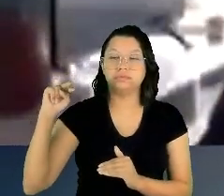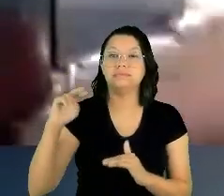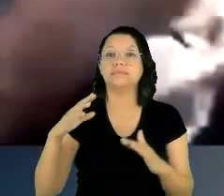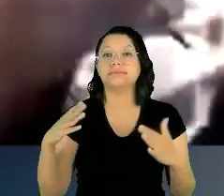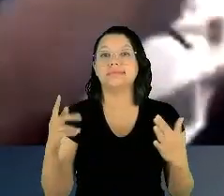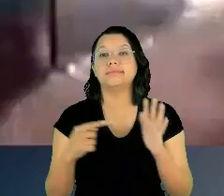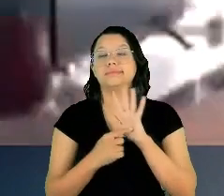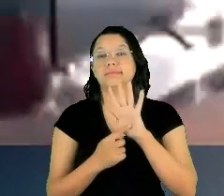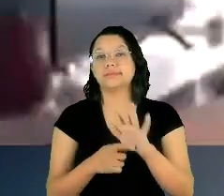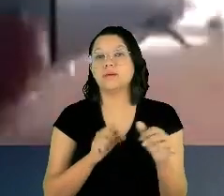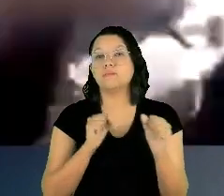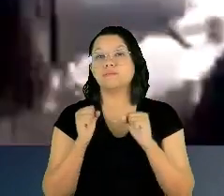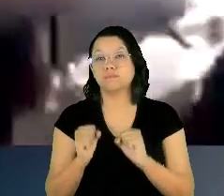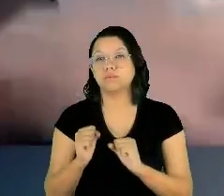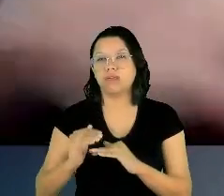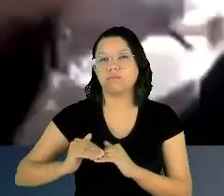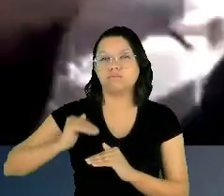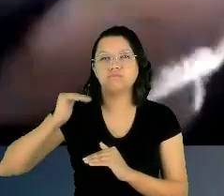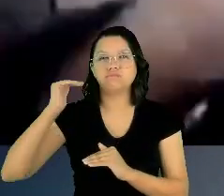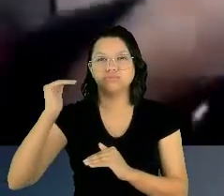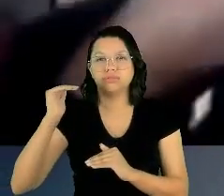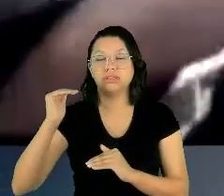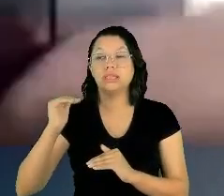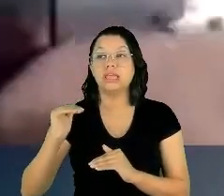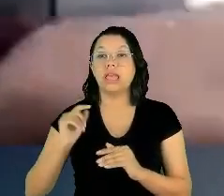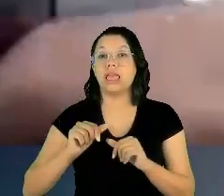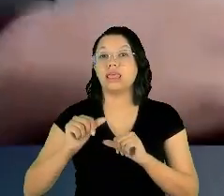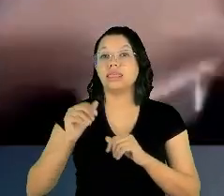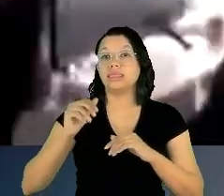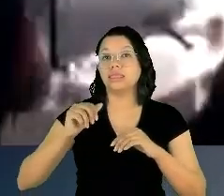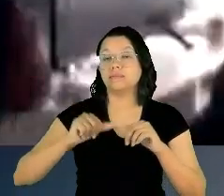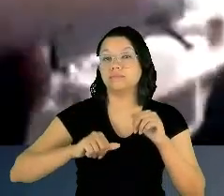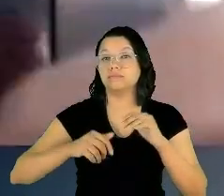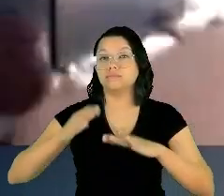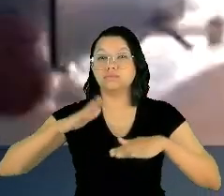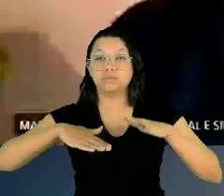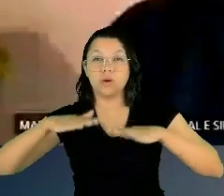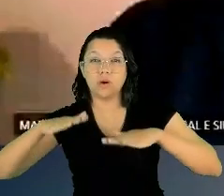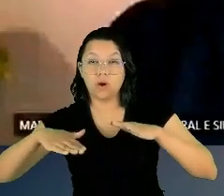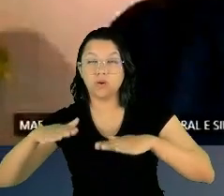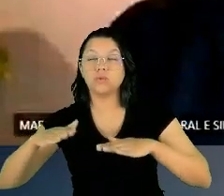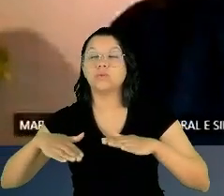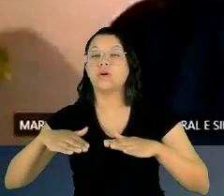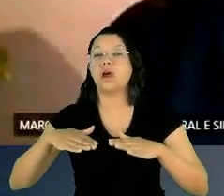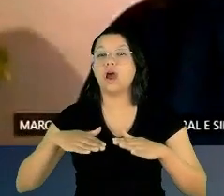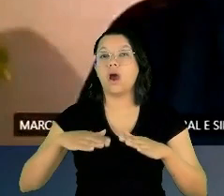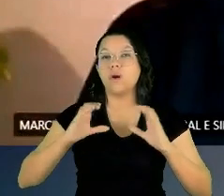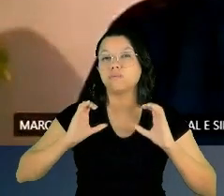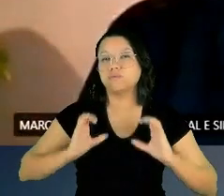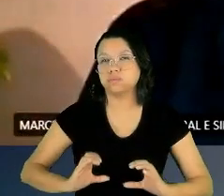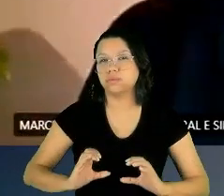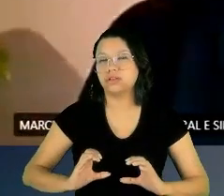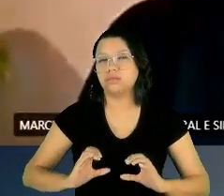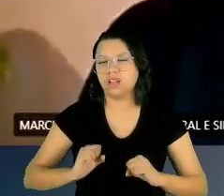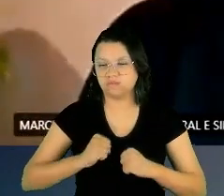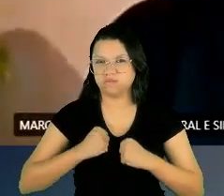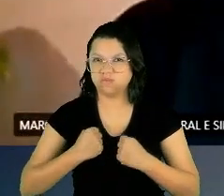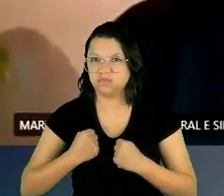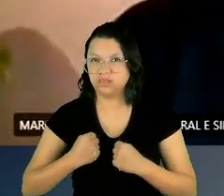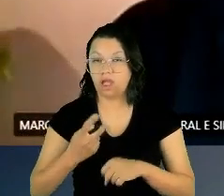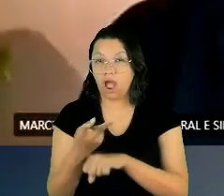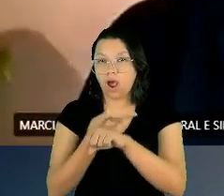status. Então, os estudos mostram que o poder e o status, ele modula testosterona, que aumenta comportamento agressivo,